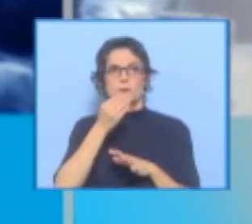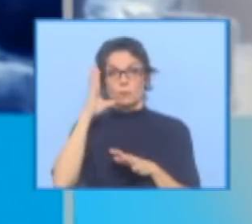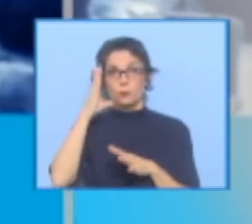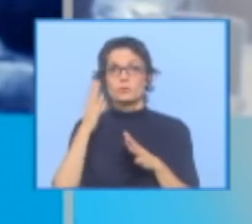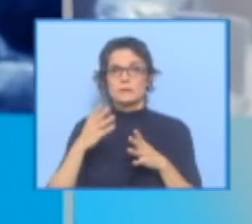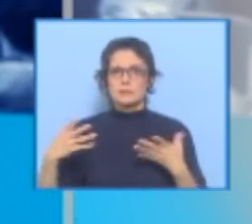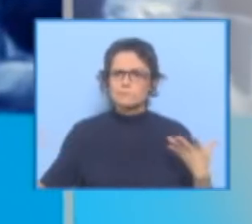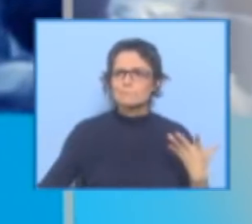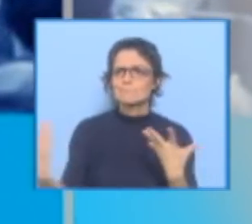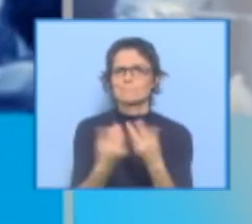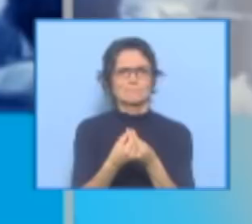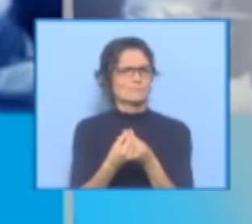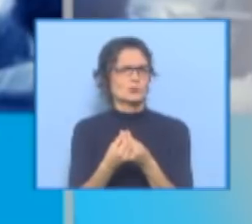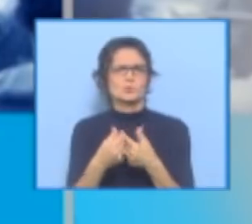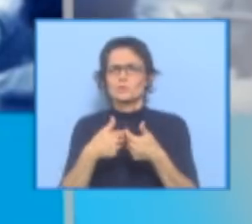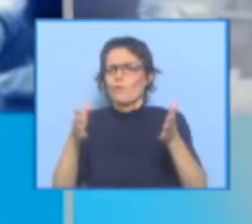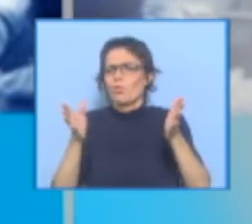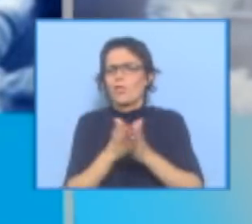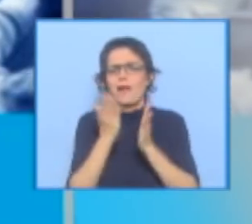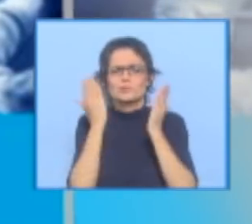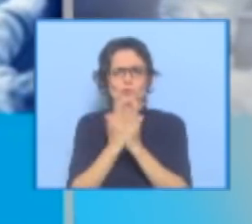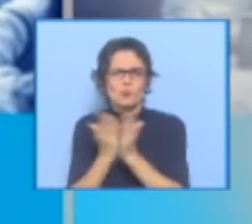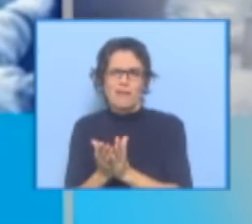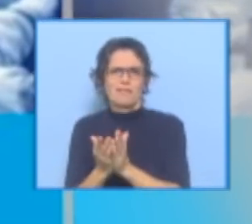e funcionários, porque uma das coisas que nos